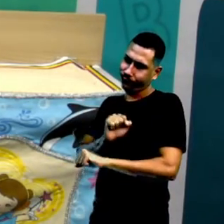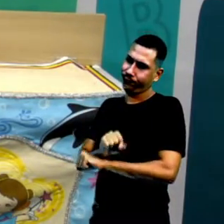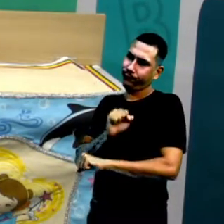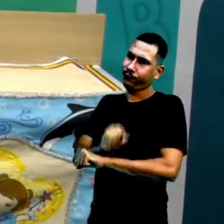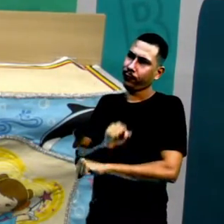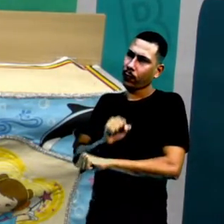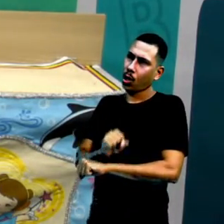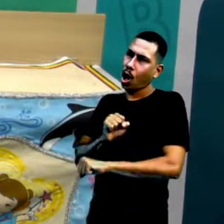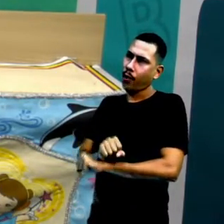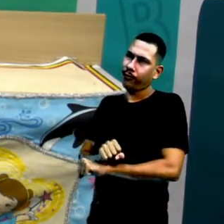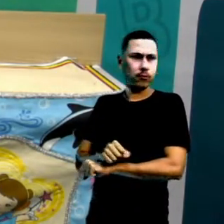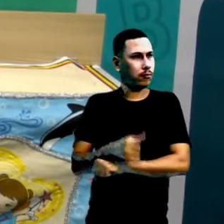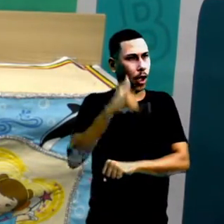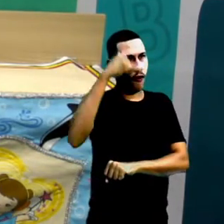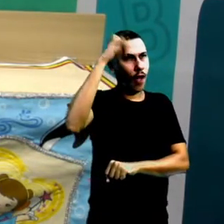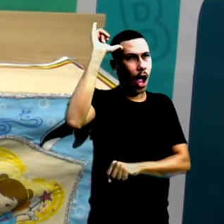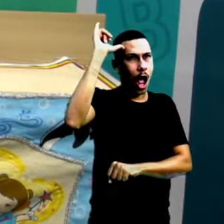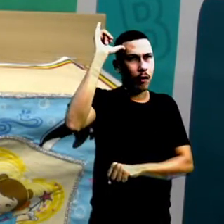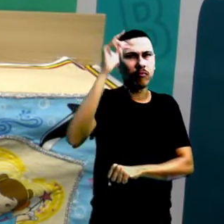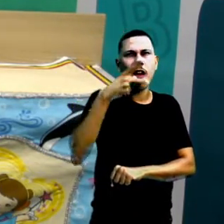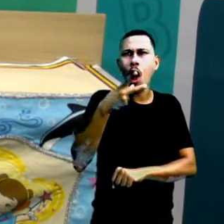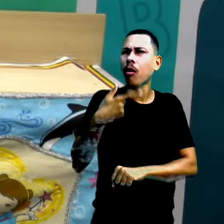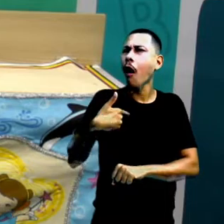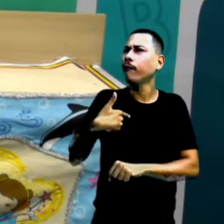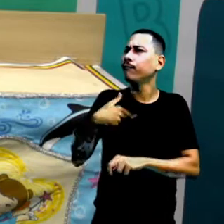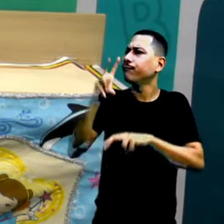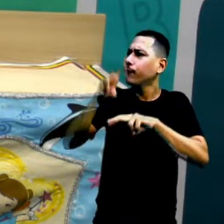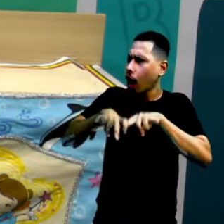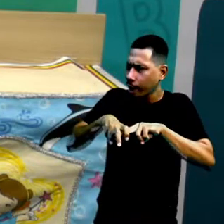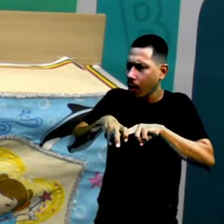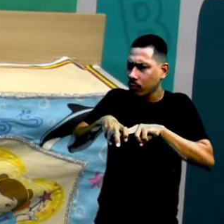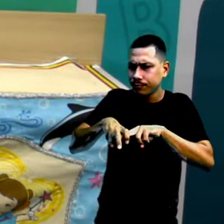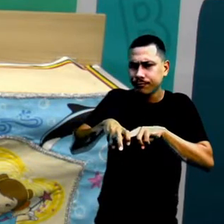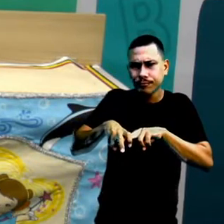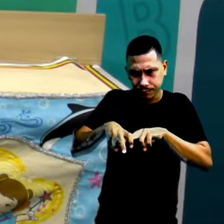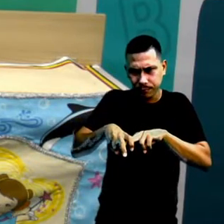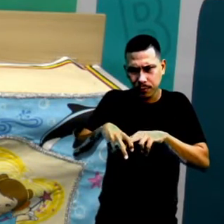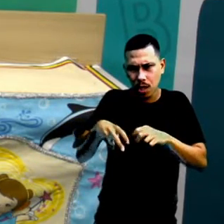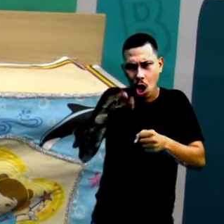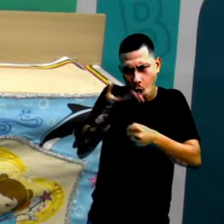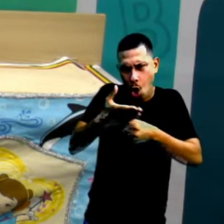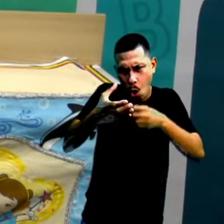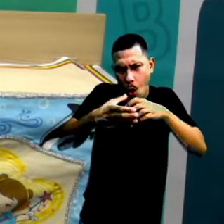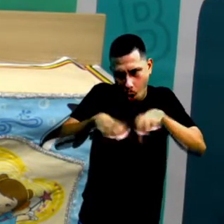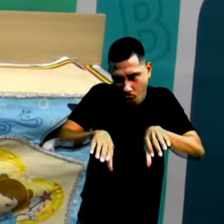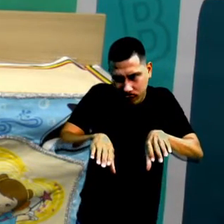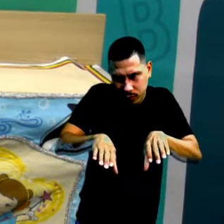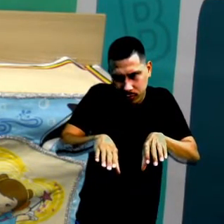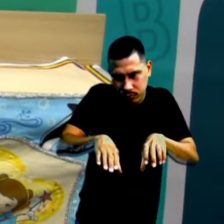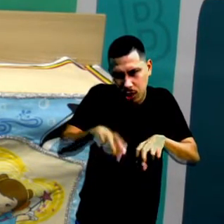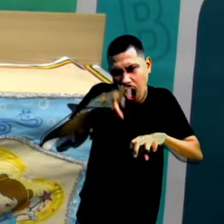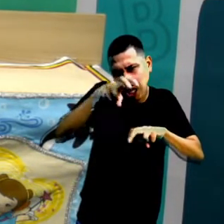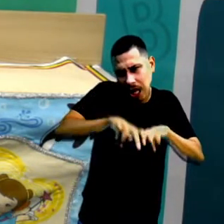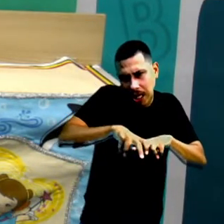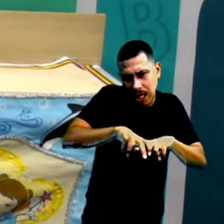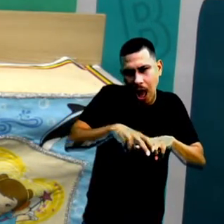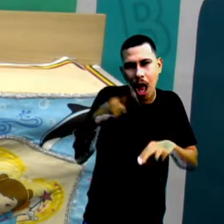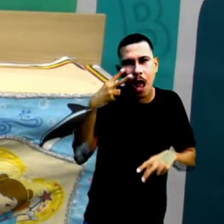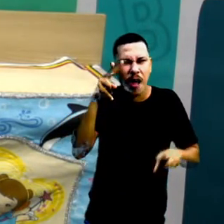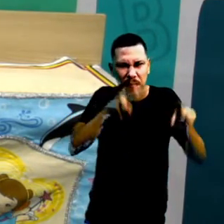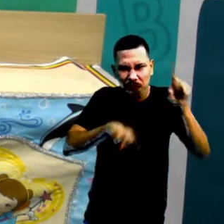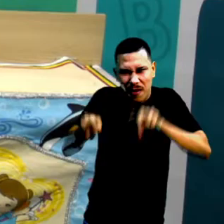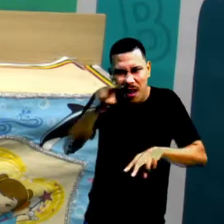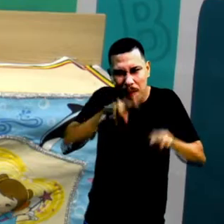Tá bom então eu vou sentar aqui nesse o vinho para ele ficar bem quentinho para ver o que é que vai